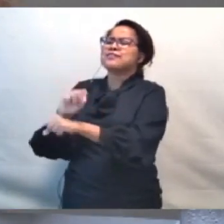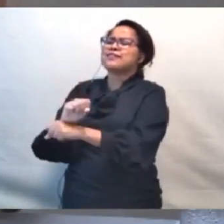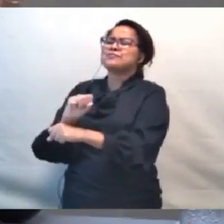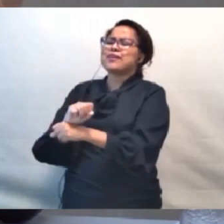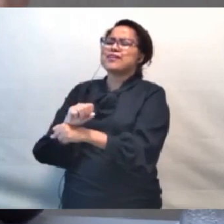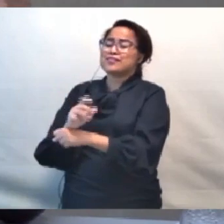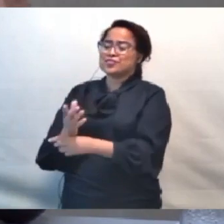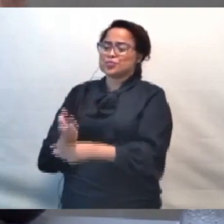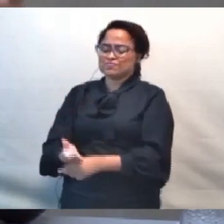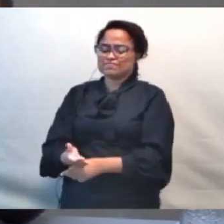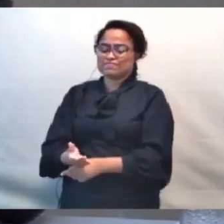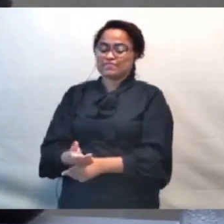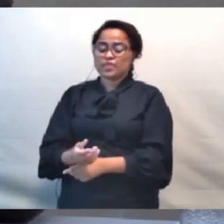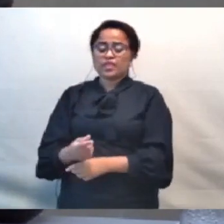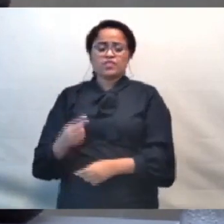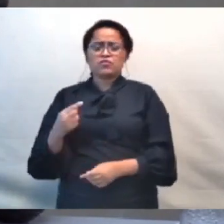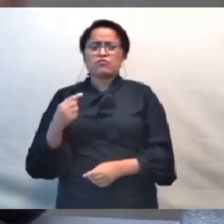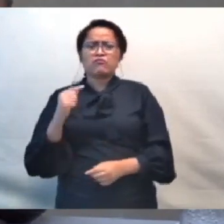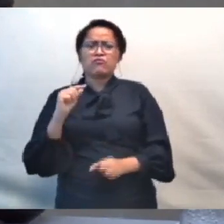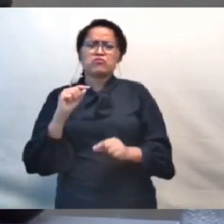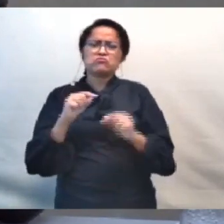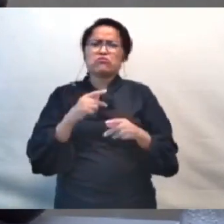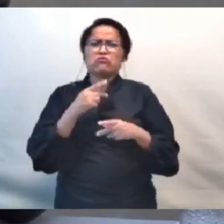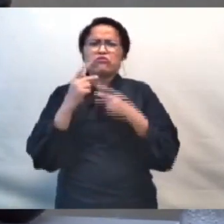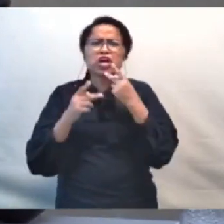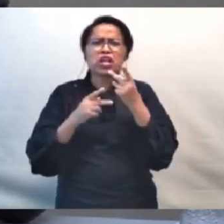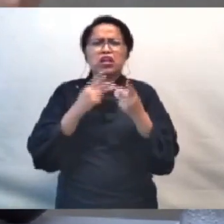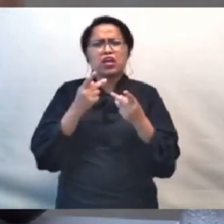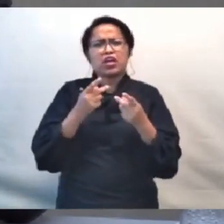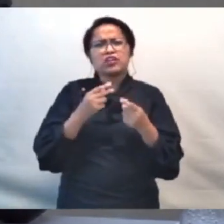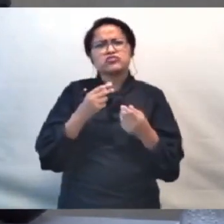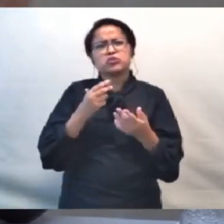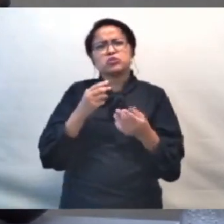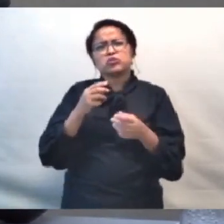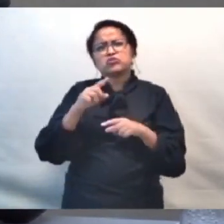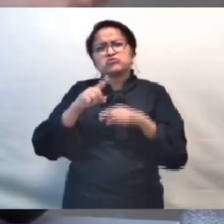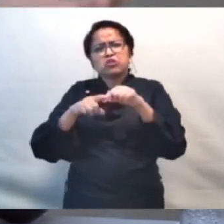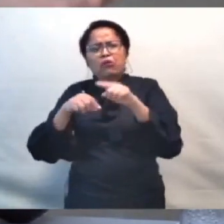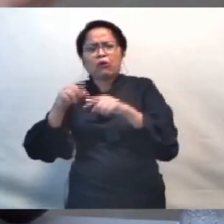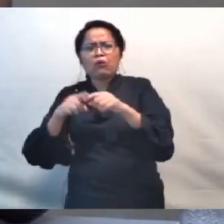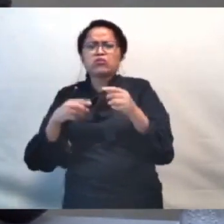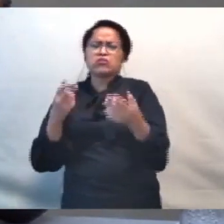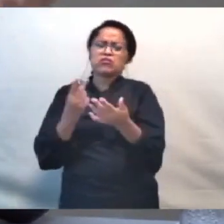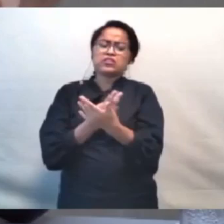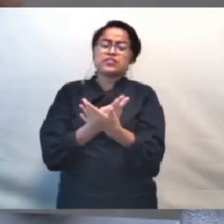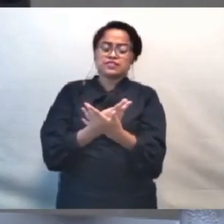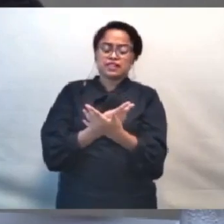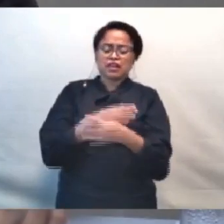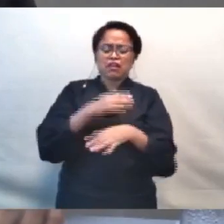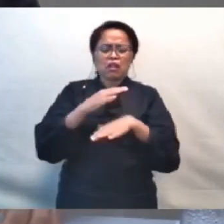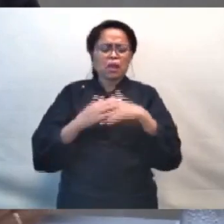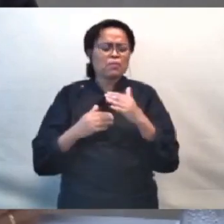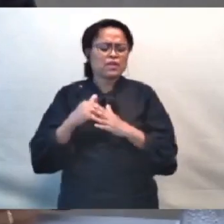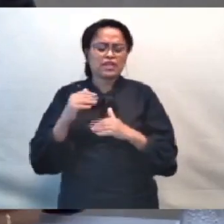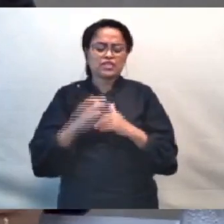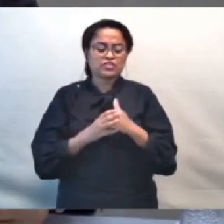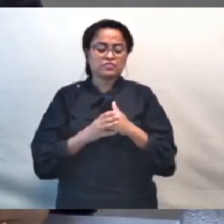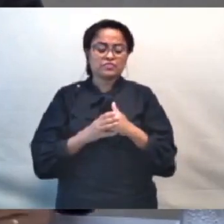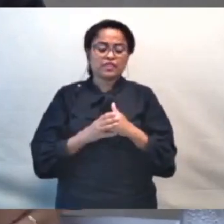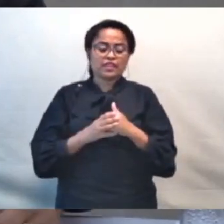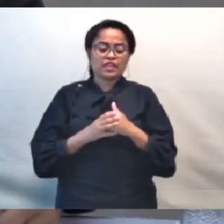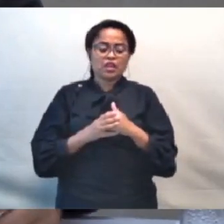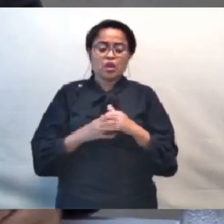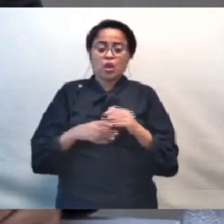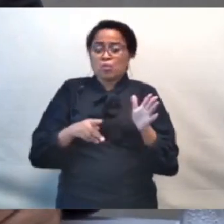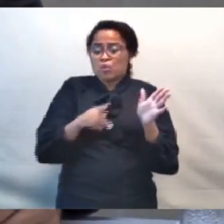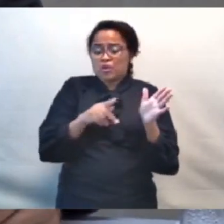que aconteceram na prática. E ficar papel para lá, para cá, para ficar justificando, isso não resolve nada. Todo mundo fica muito insatisfeito